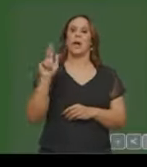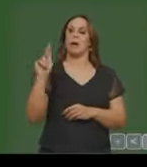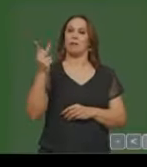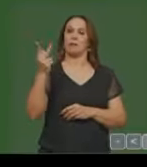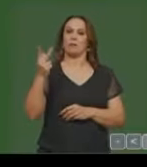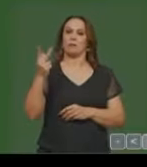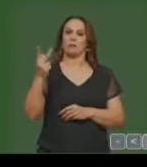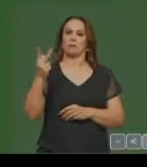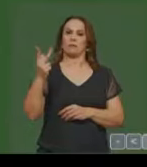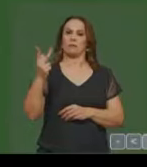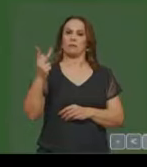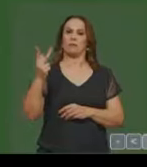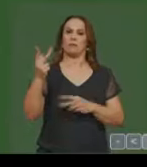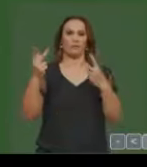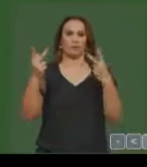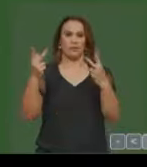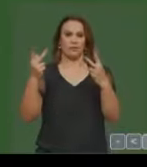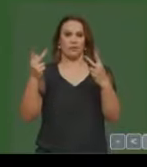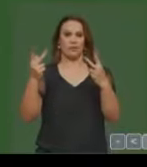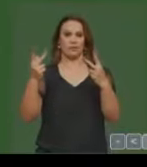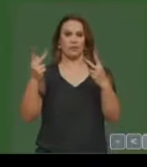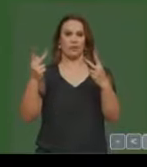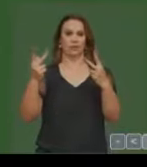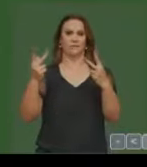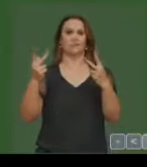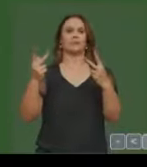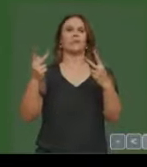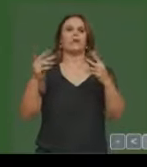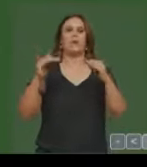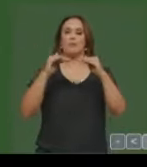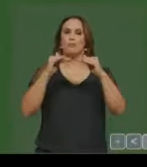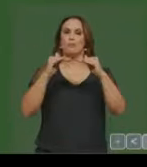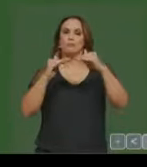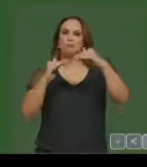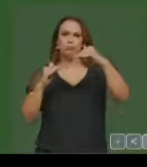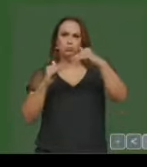e um hidrogênio para frente do plano